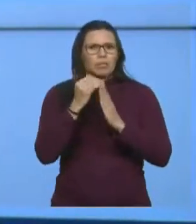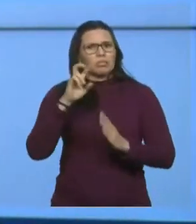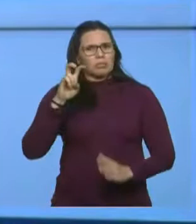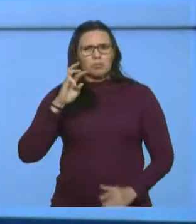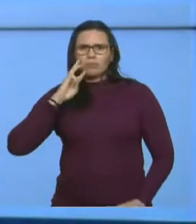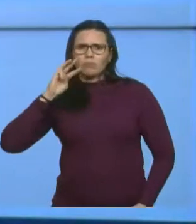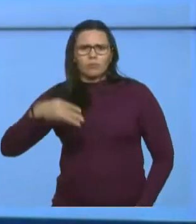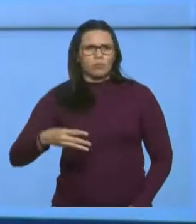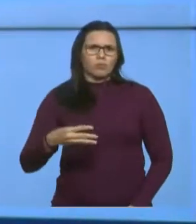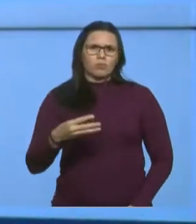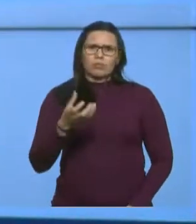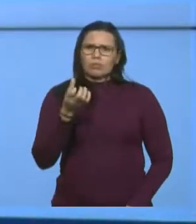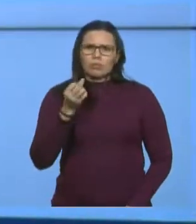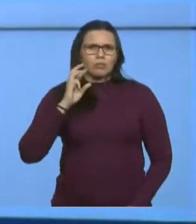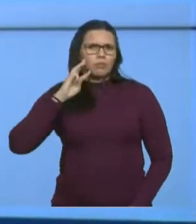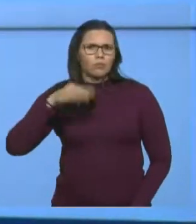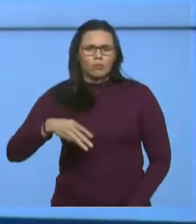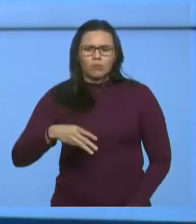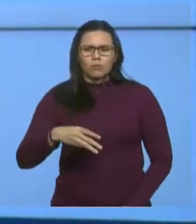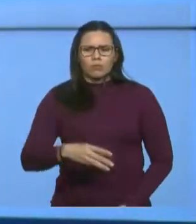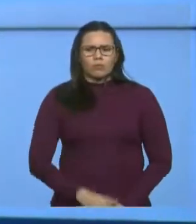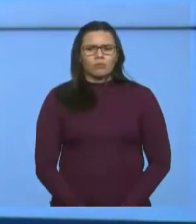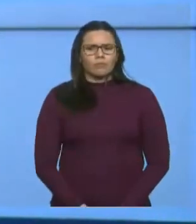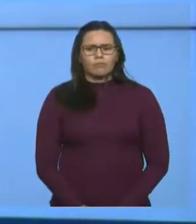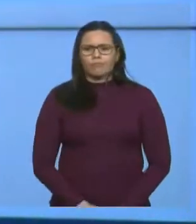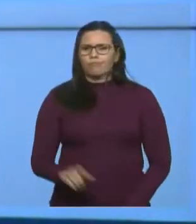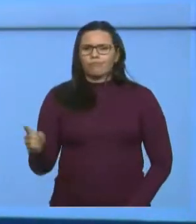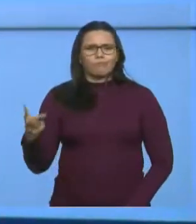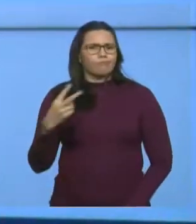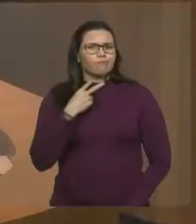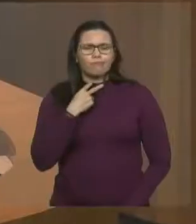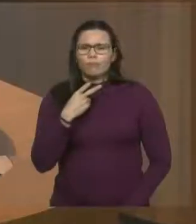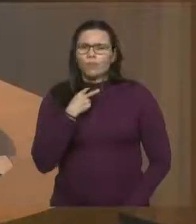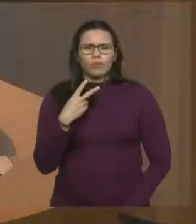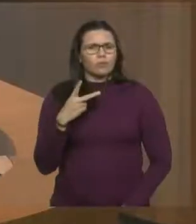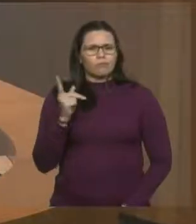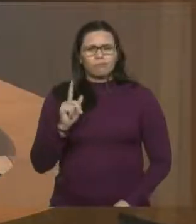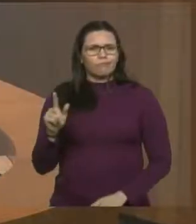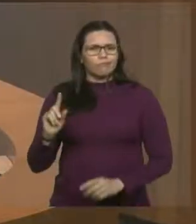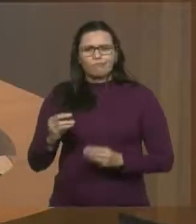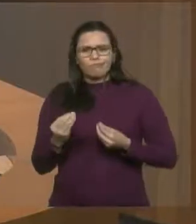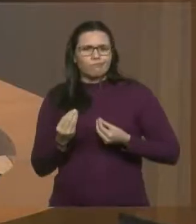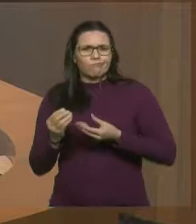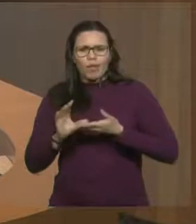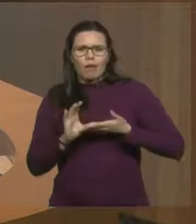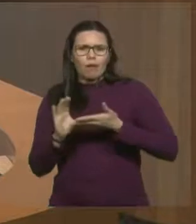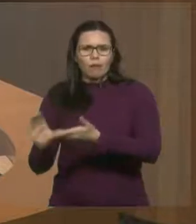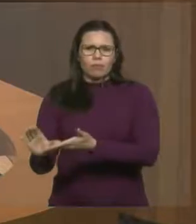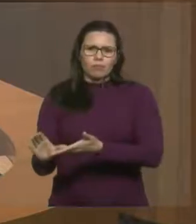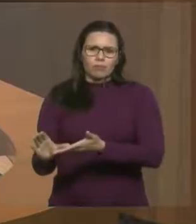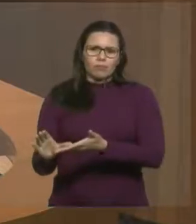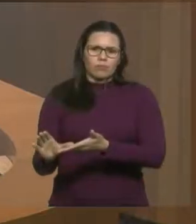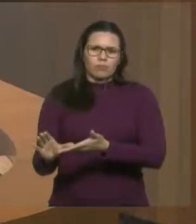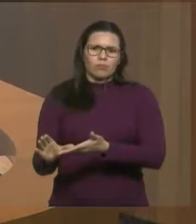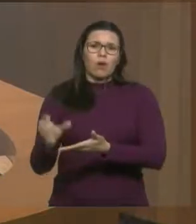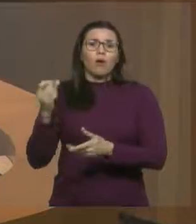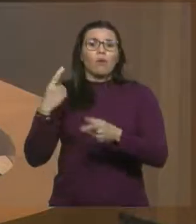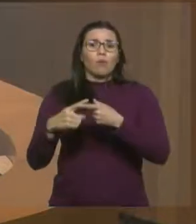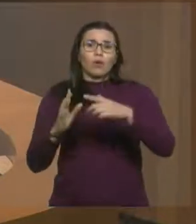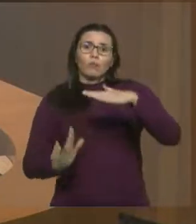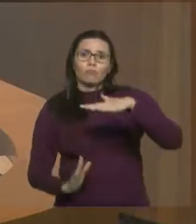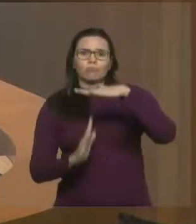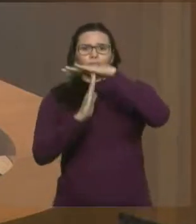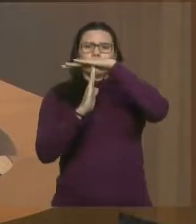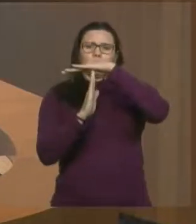6 milhões de reais, simplesmente ele não vai receber. Então, esse é um primeiro problema identificado. É